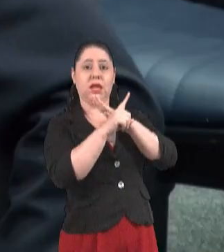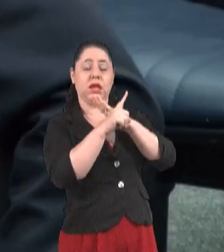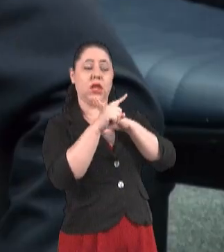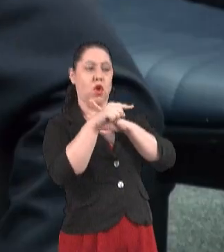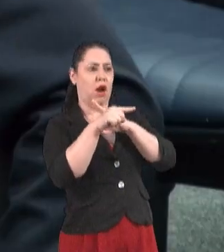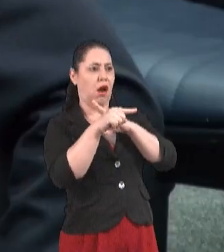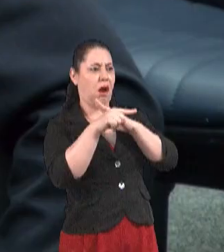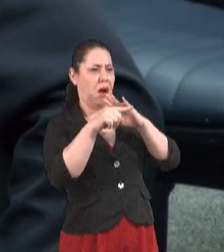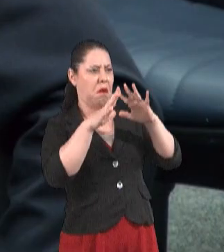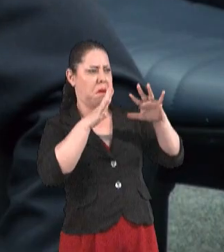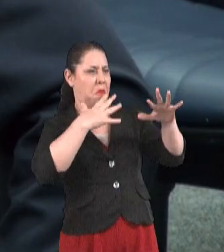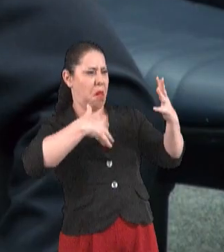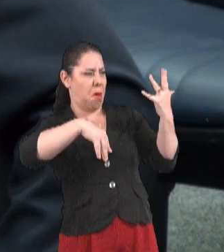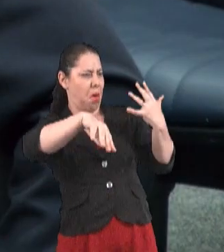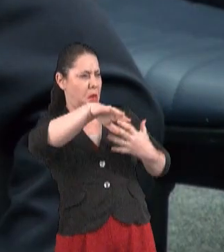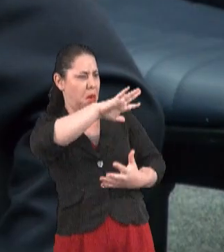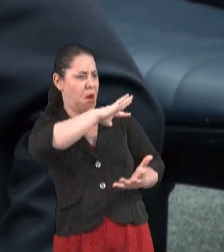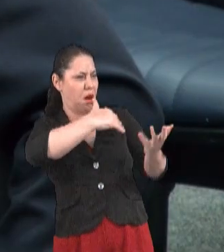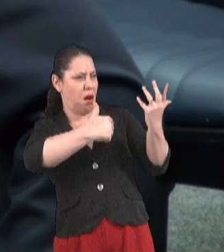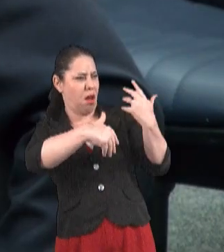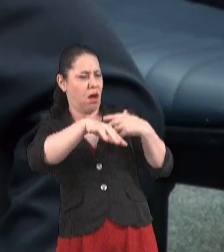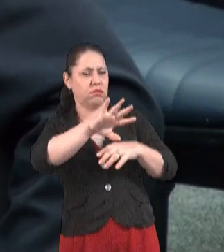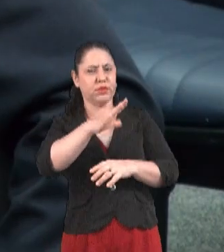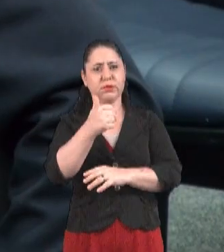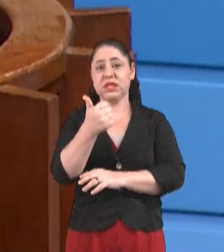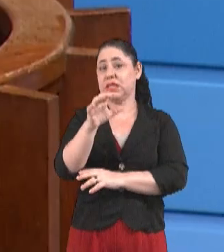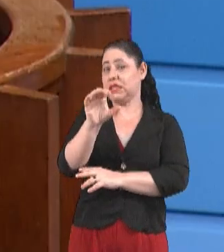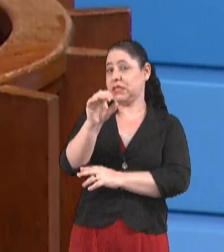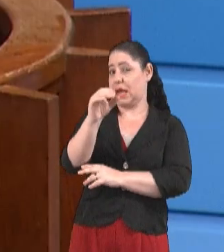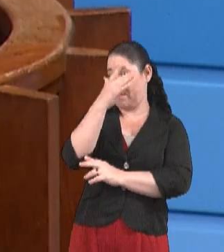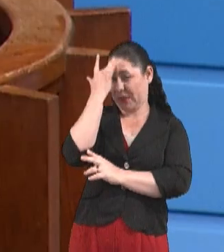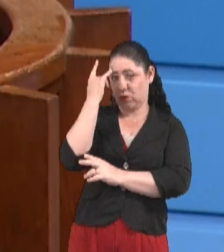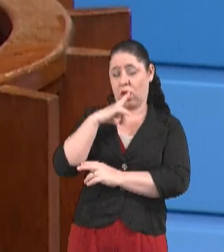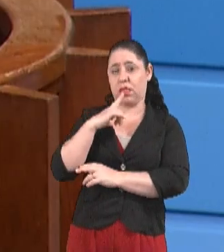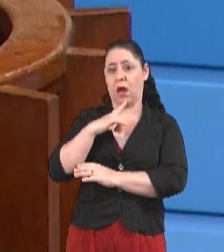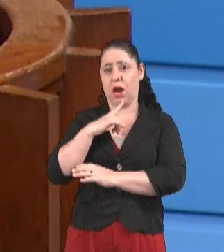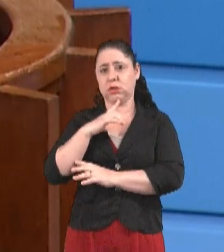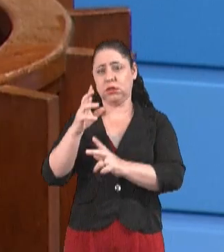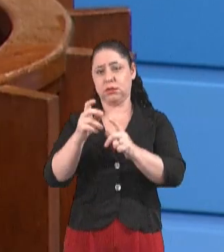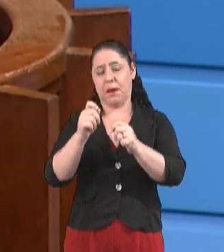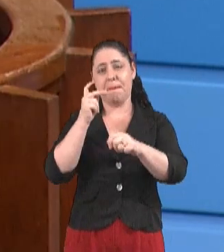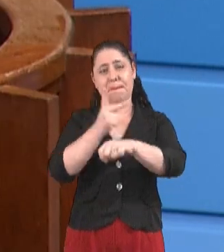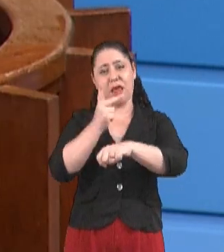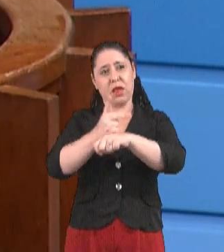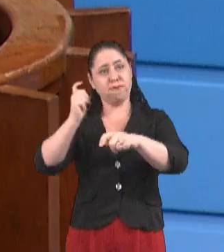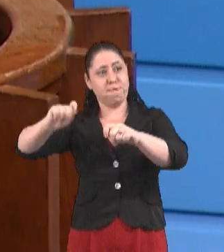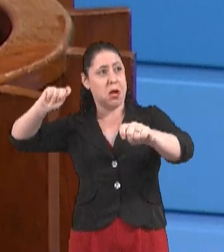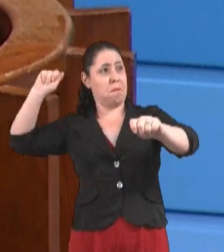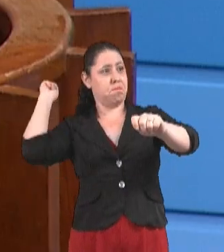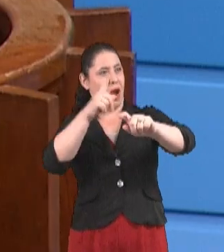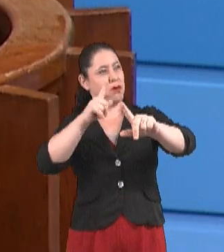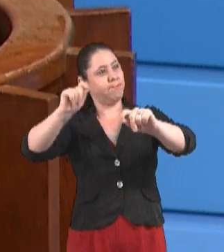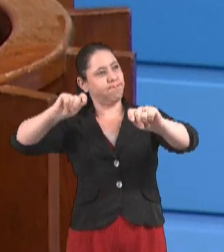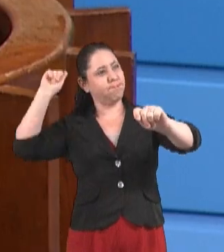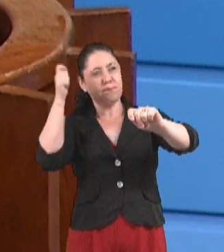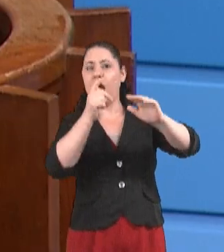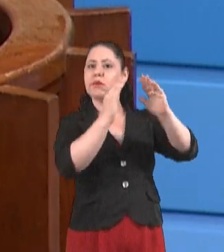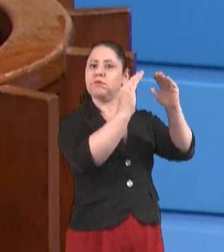ocorrência de tumulto, onde aproximadamente 100 populares estavam arremessando pedras contra uma